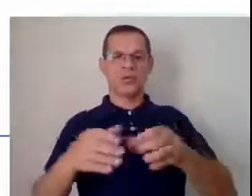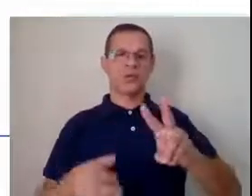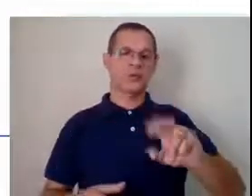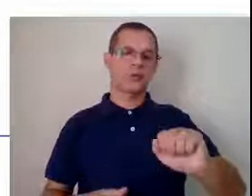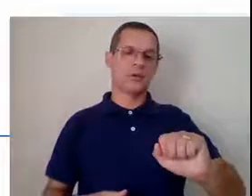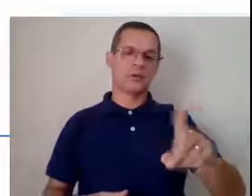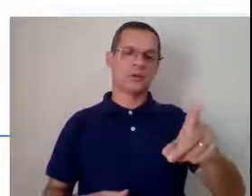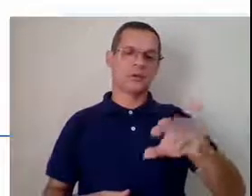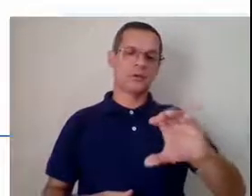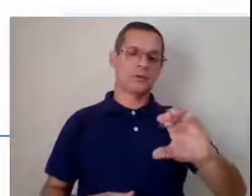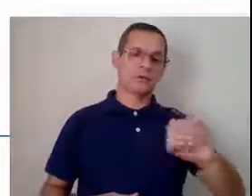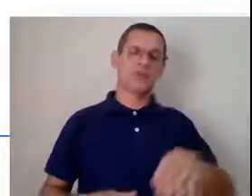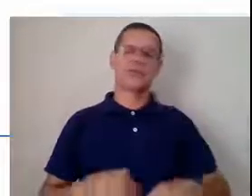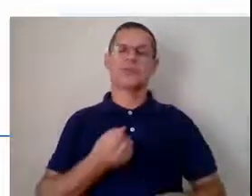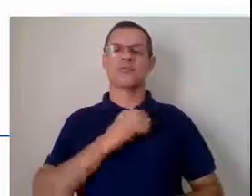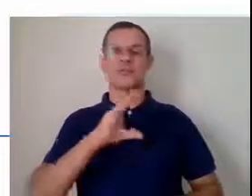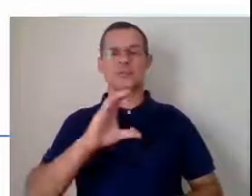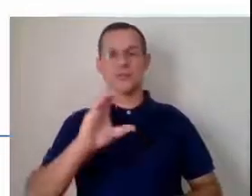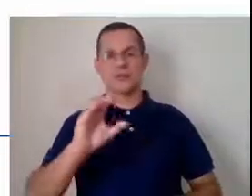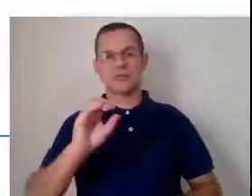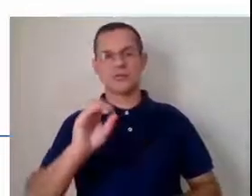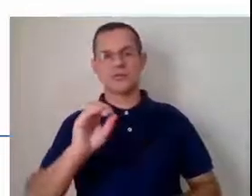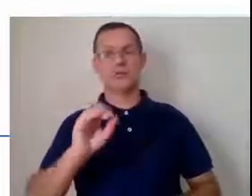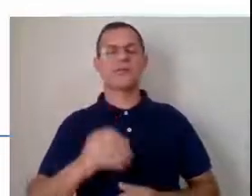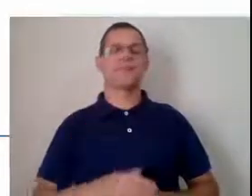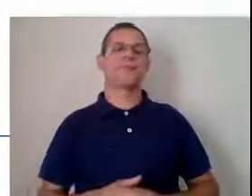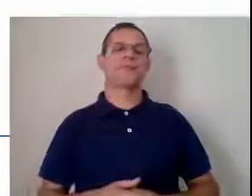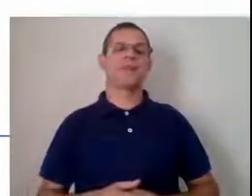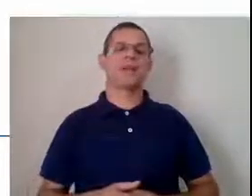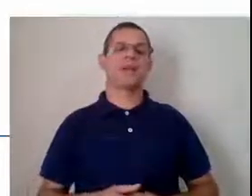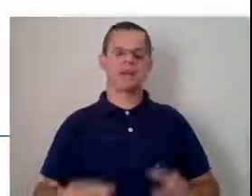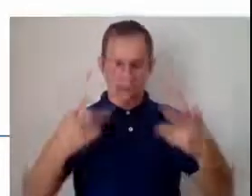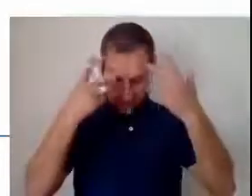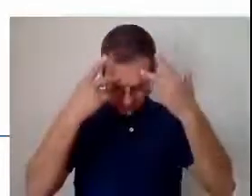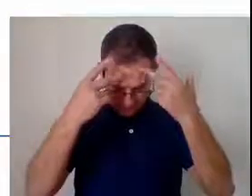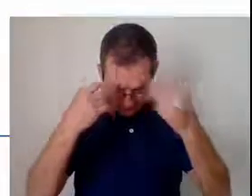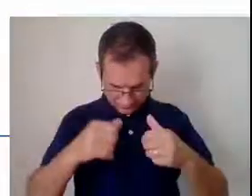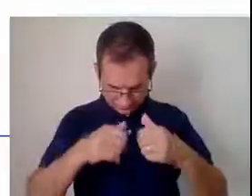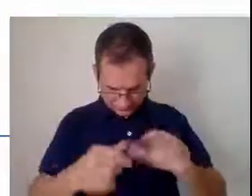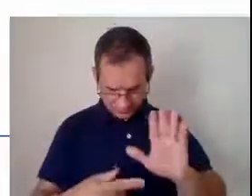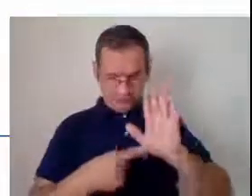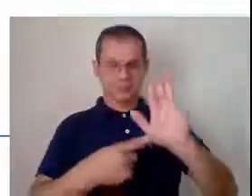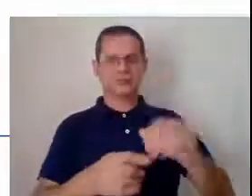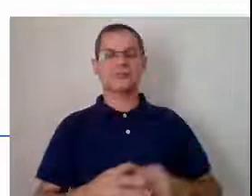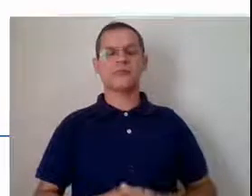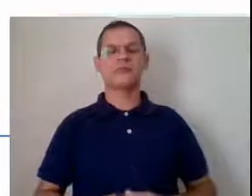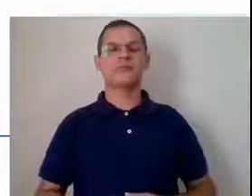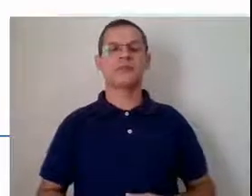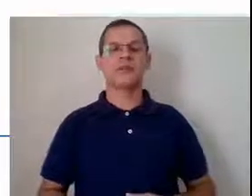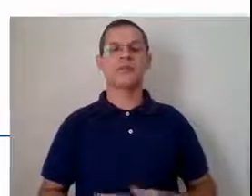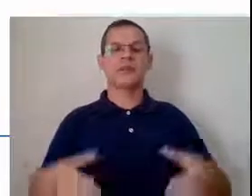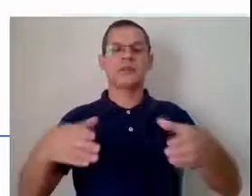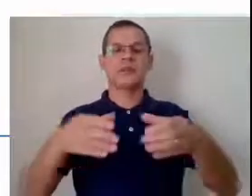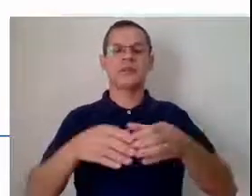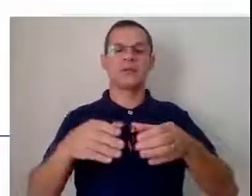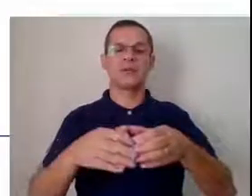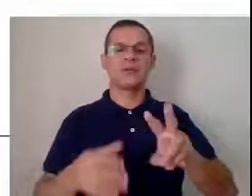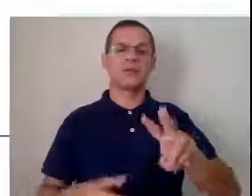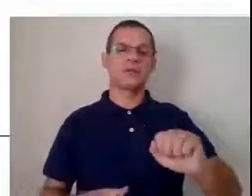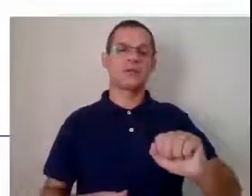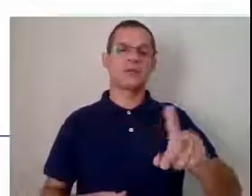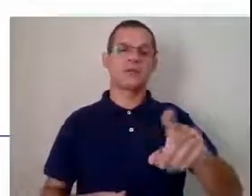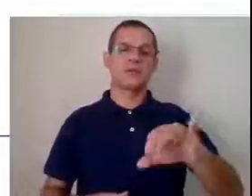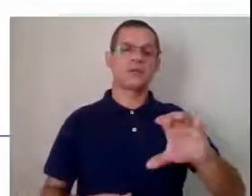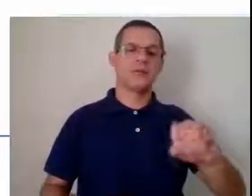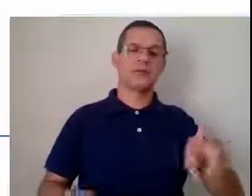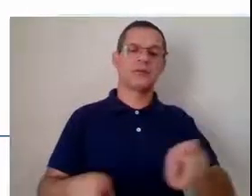vazio, esse zero, é que geralmente essa representação vai ser do conjunto vazio,